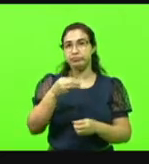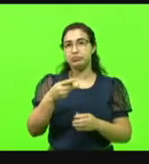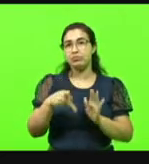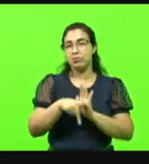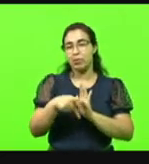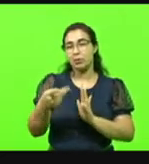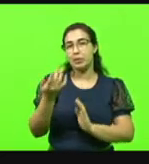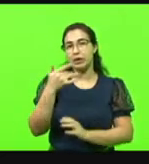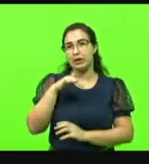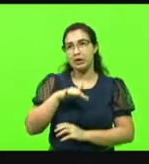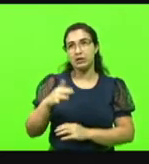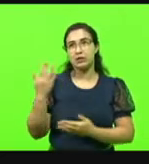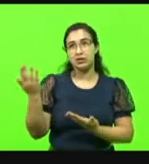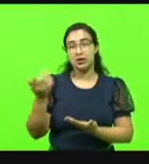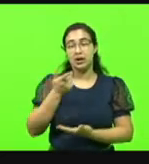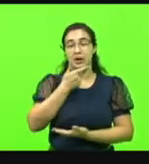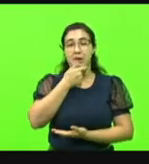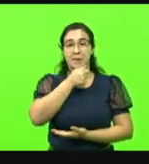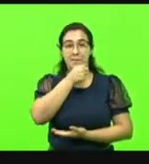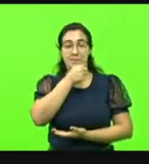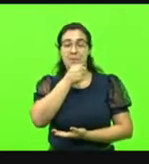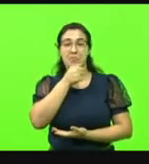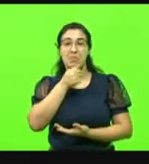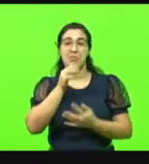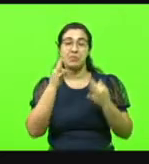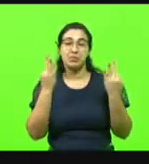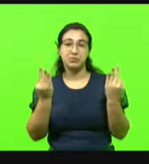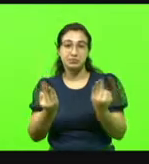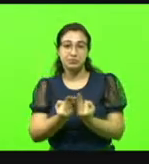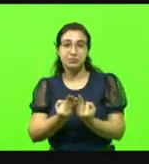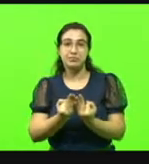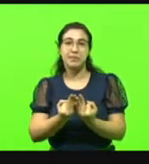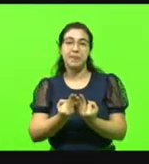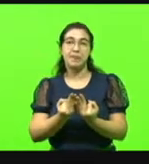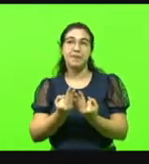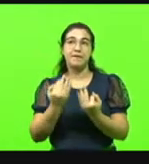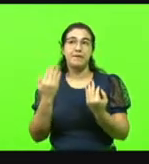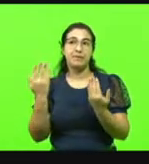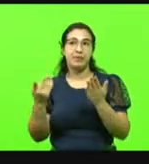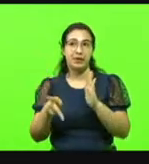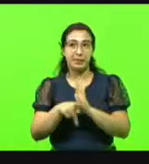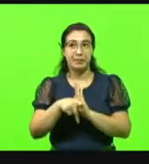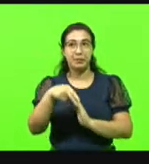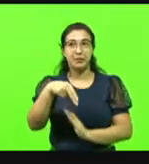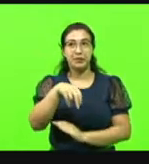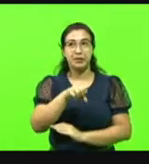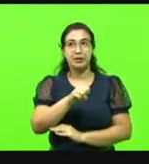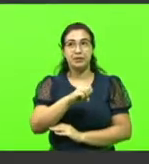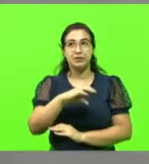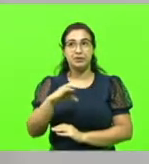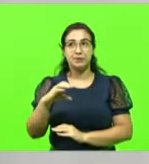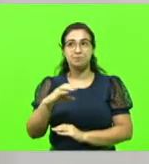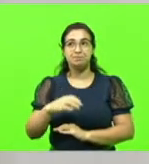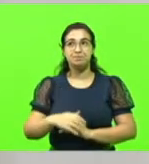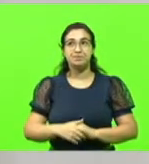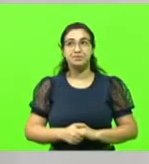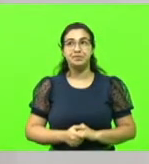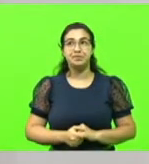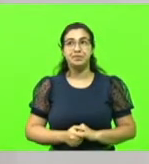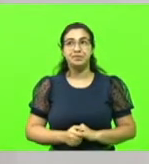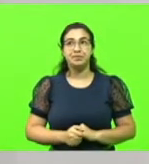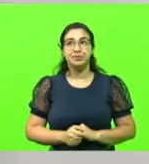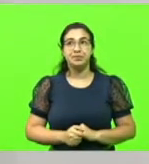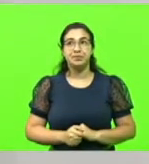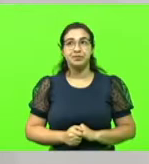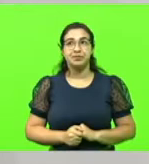o pai de família da NSC, o pai de família de estimação aí da NSC. Pode